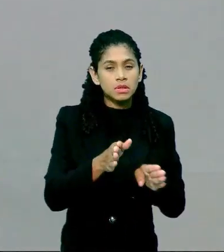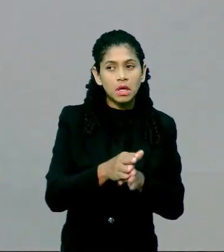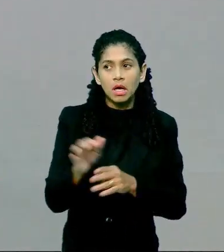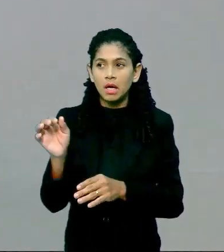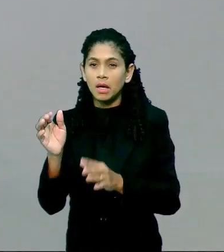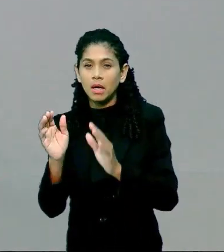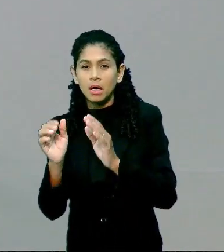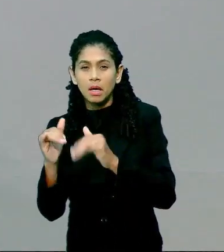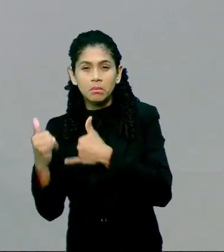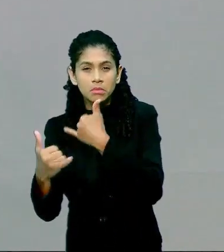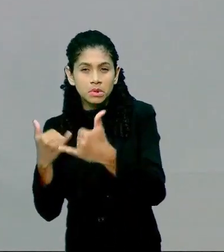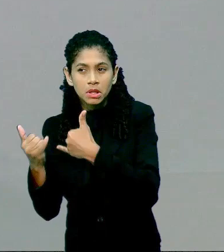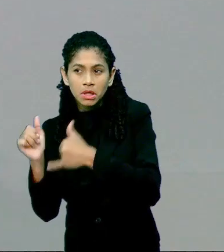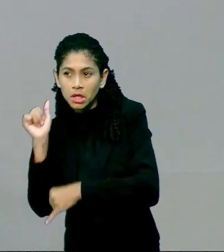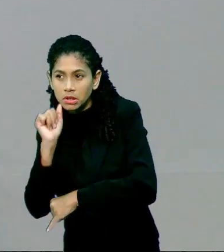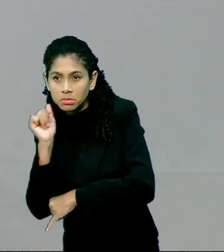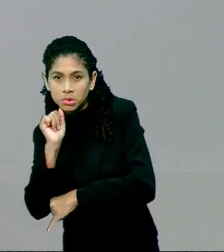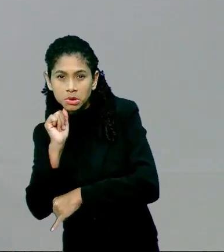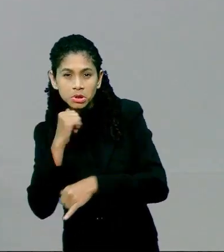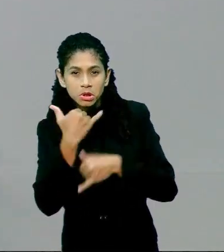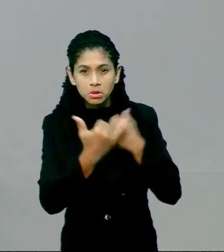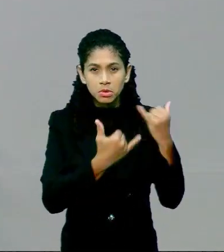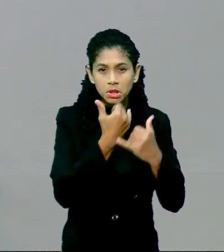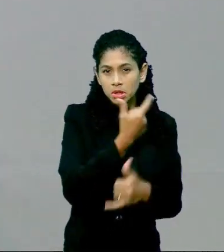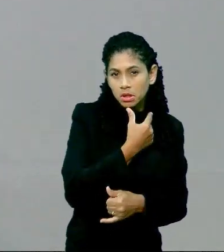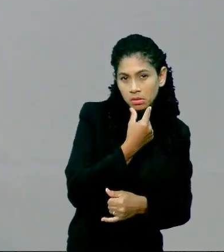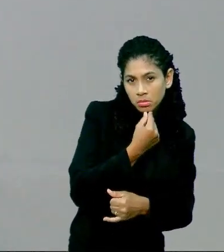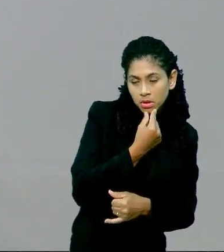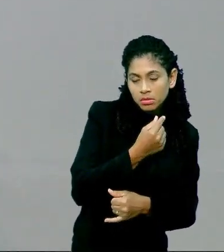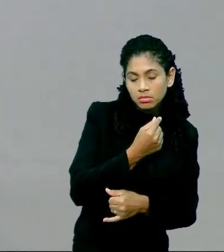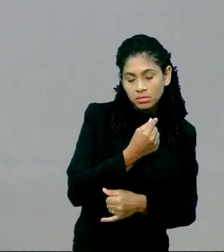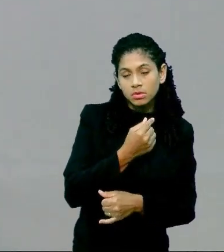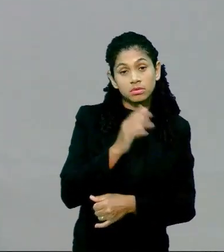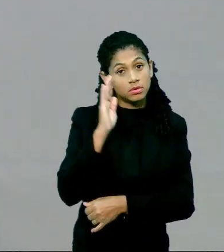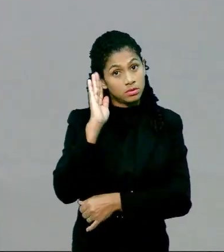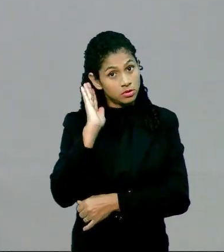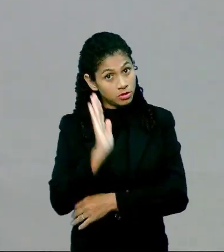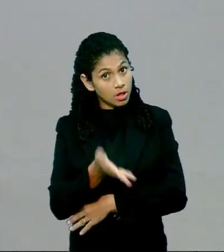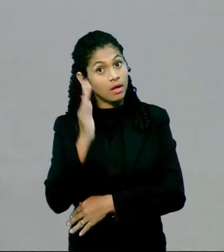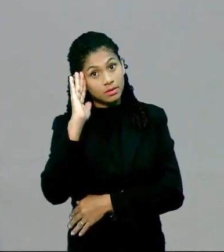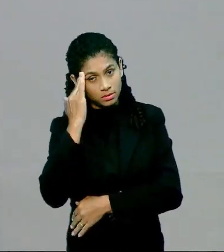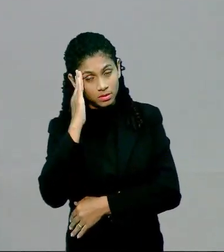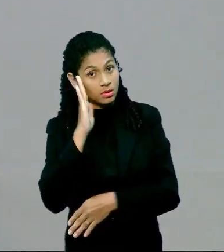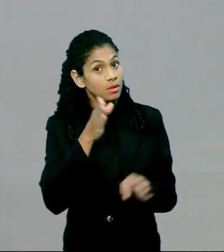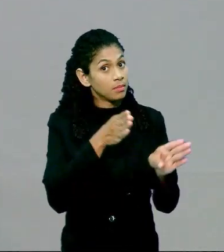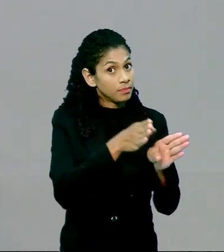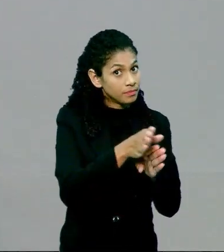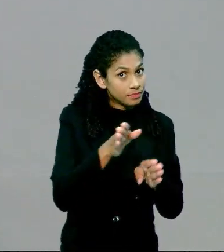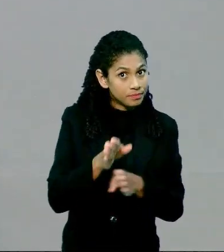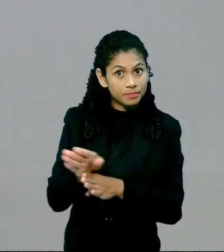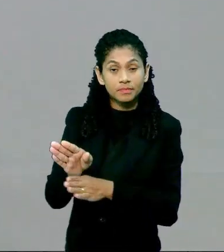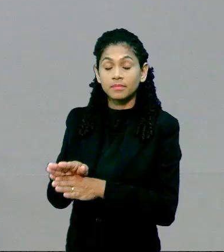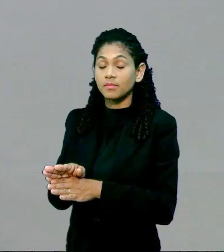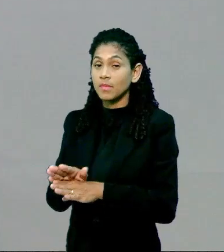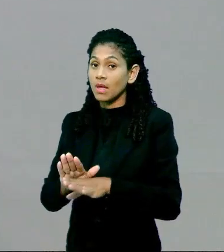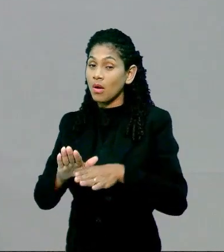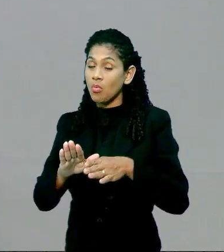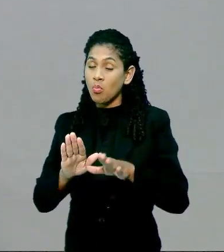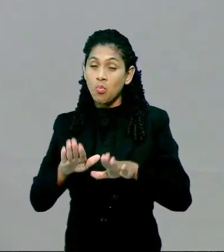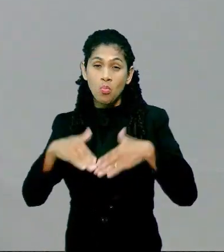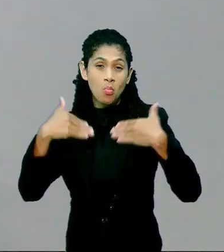menina, dependendo da brincadeira. Então a gente já compreendeu qual é o direcionamento. Vamos ver nas alternativas qual é que vai ter